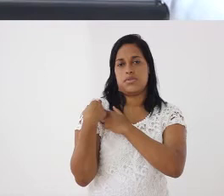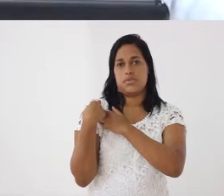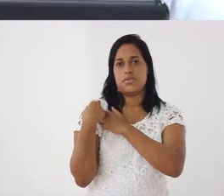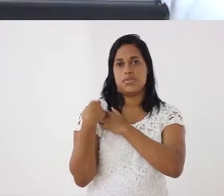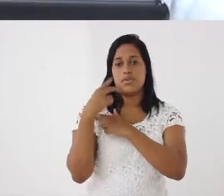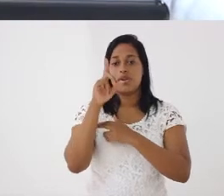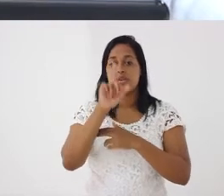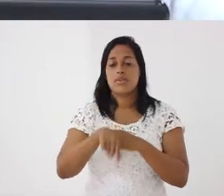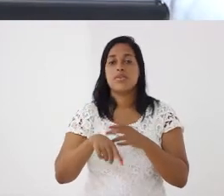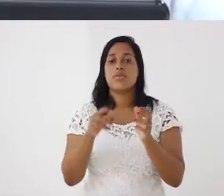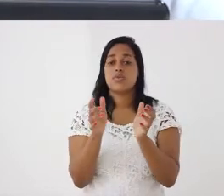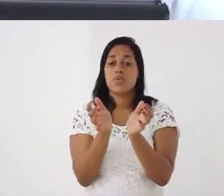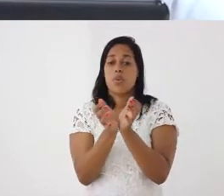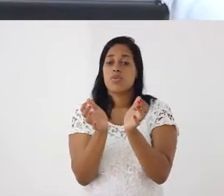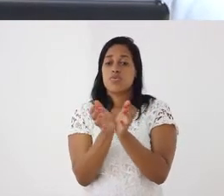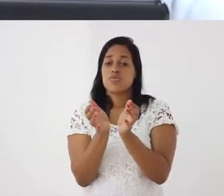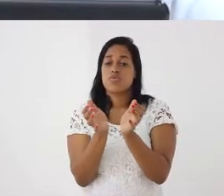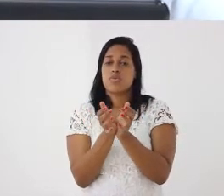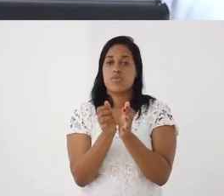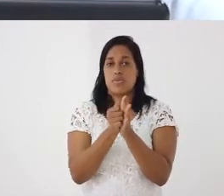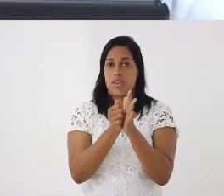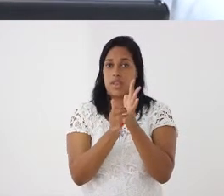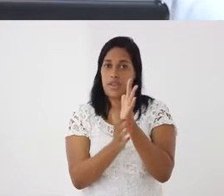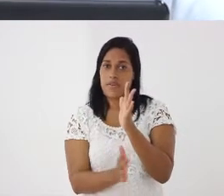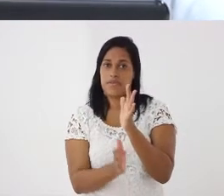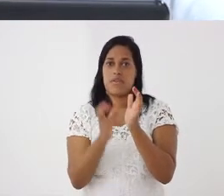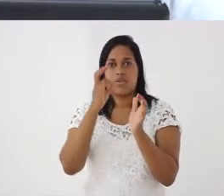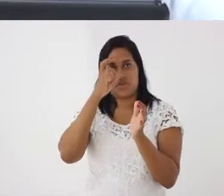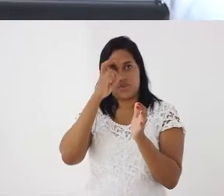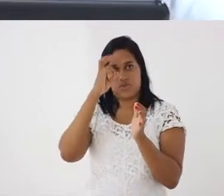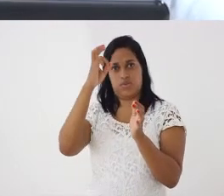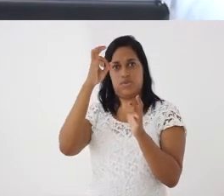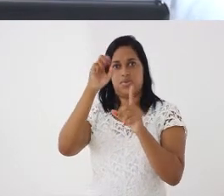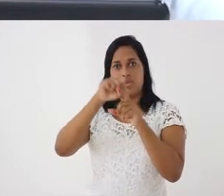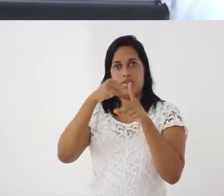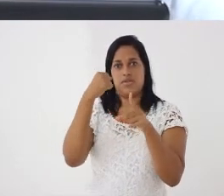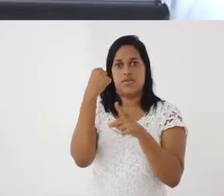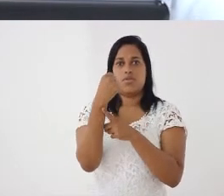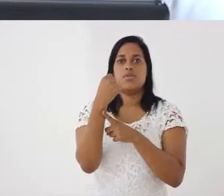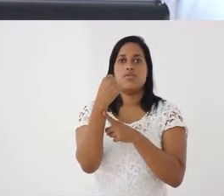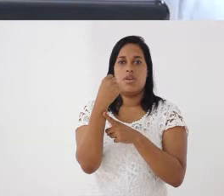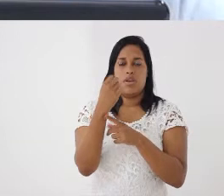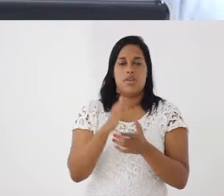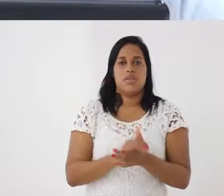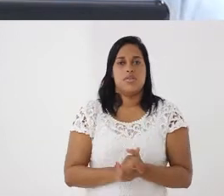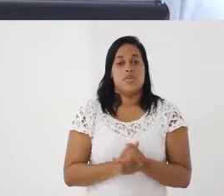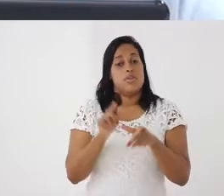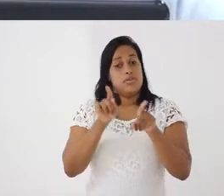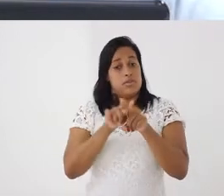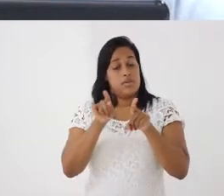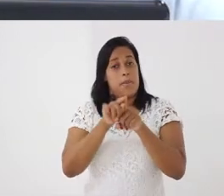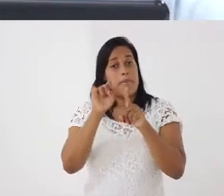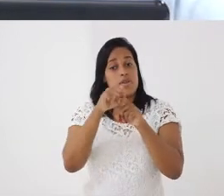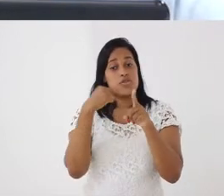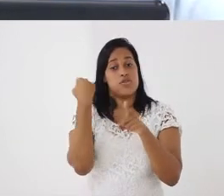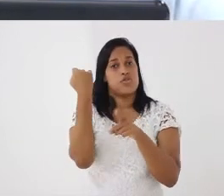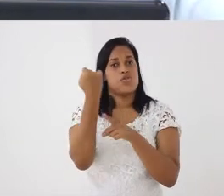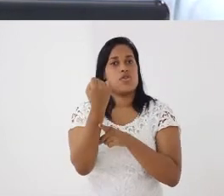momento, dentro de um conjunto de circunstâncias culturais, sociais, e